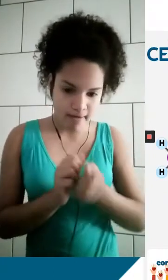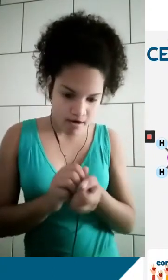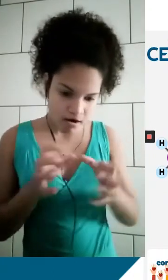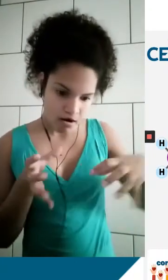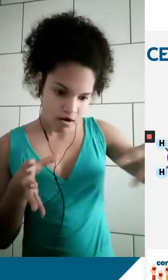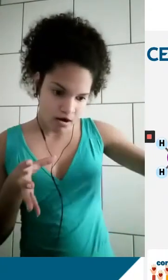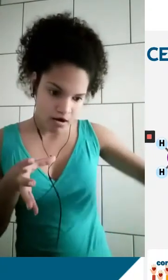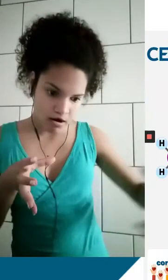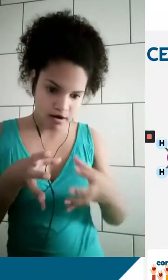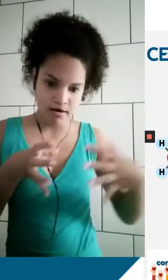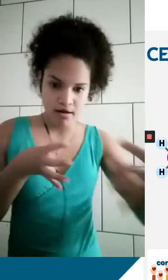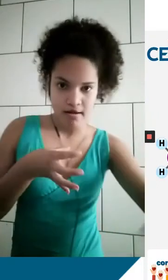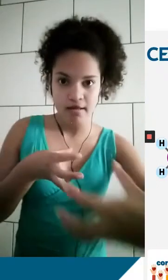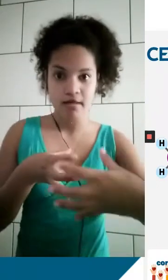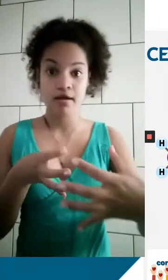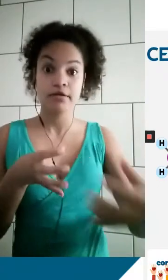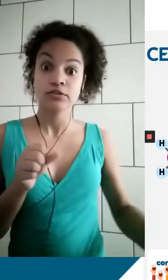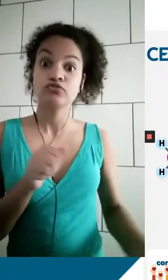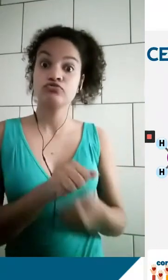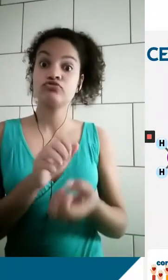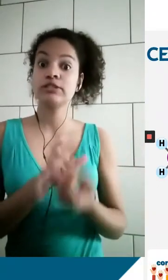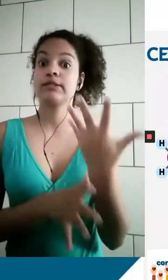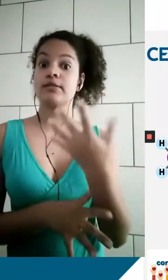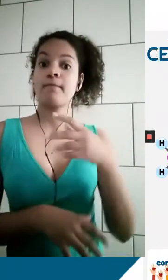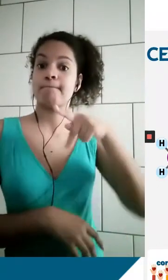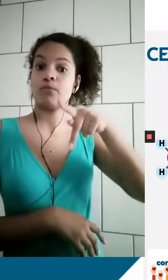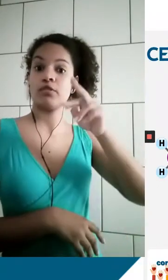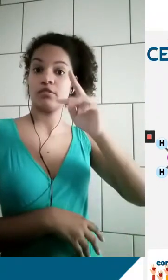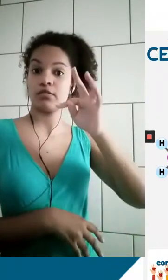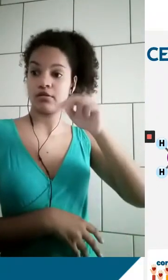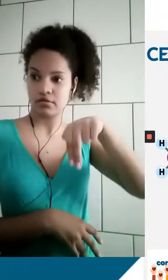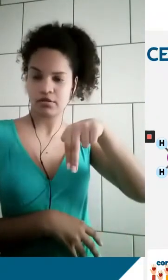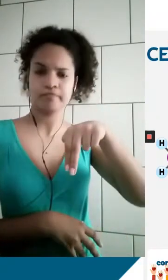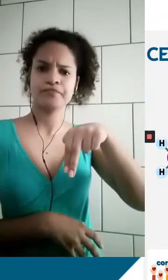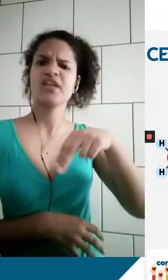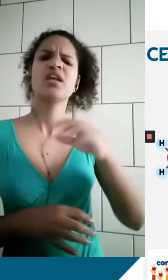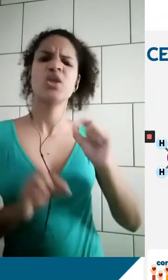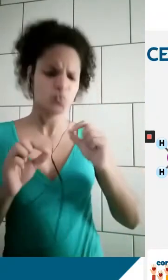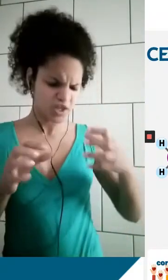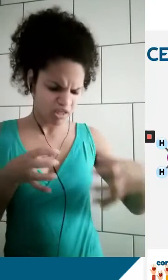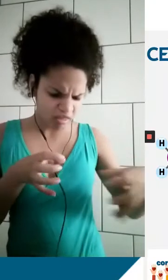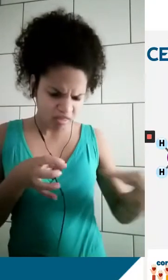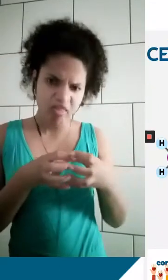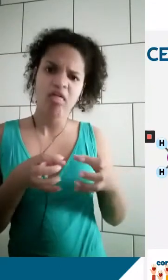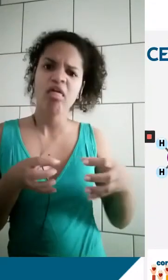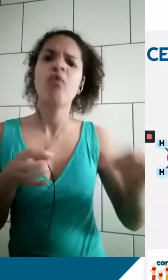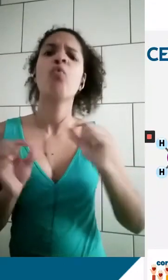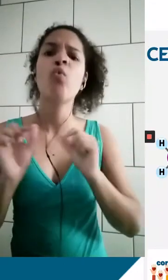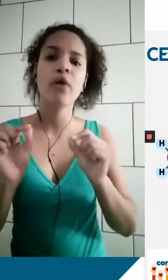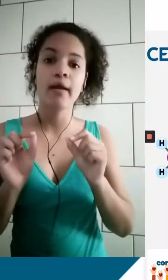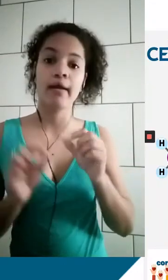se reúnem para formar as chamadas proteínas. Quem são esses blocos, esses elementos constituintes